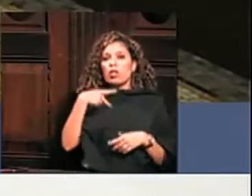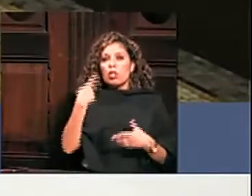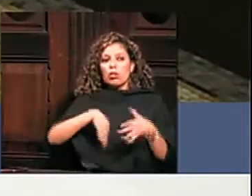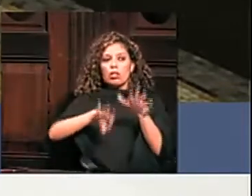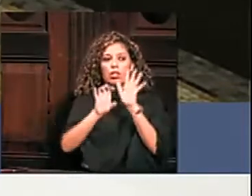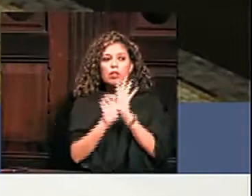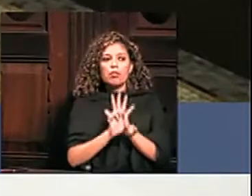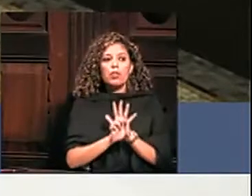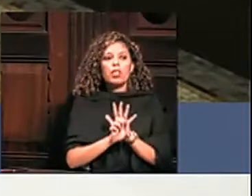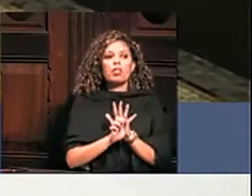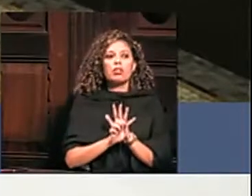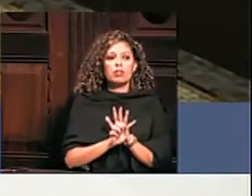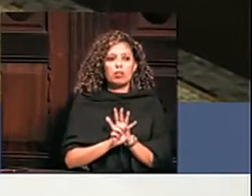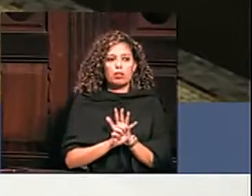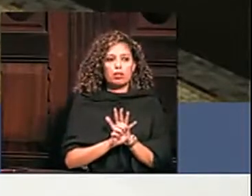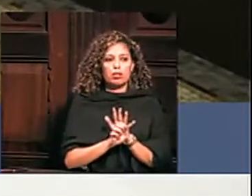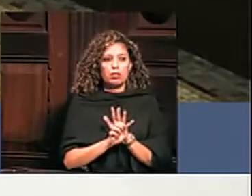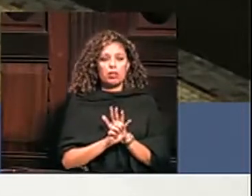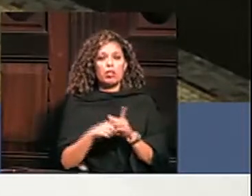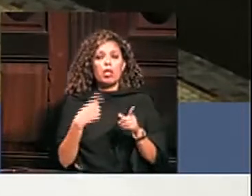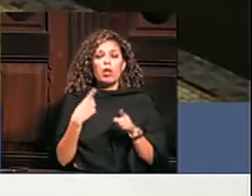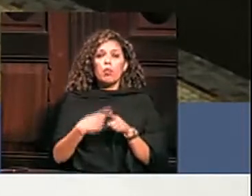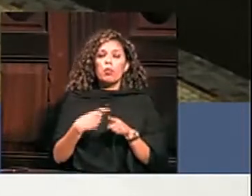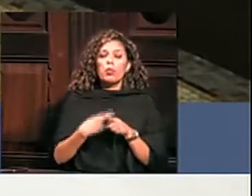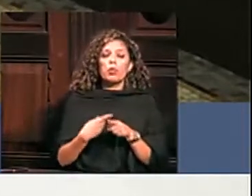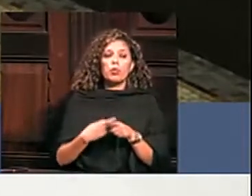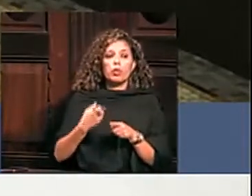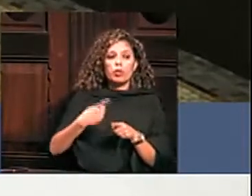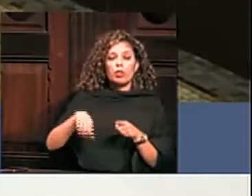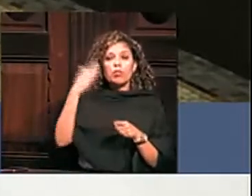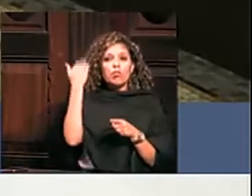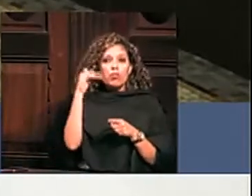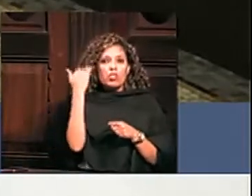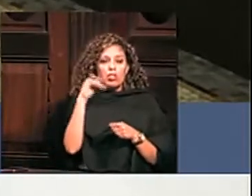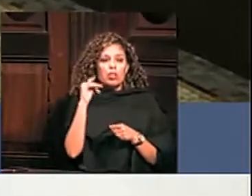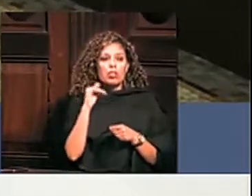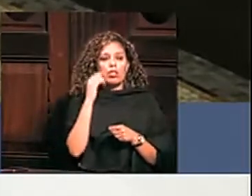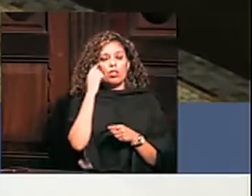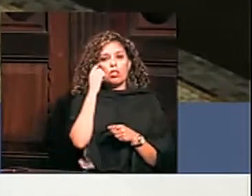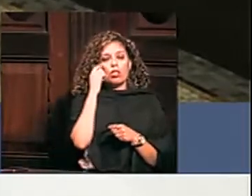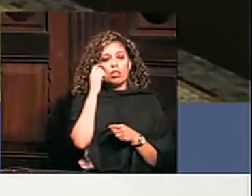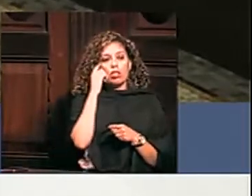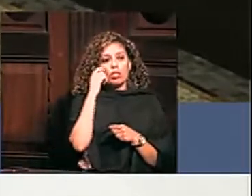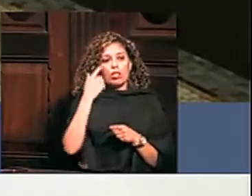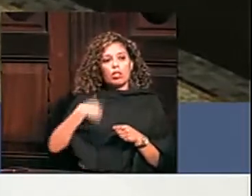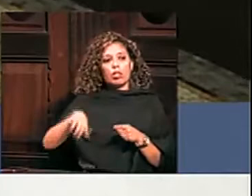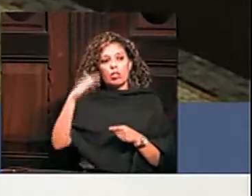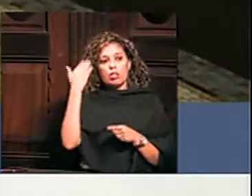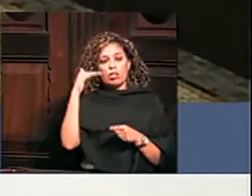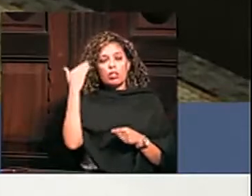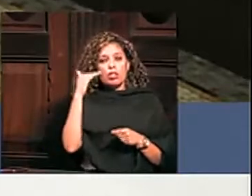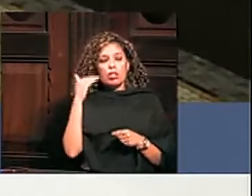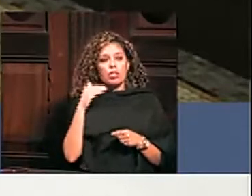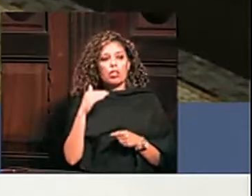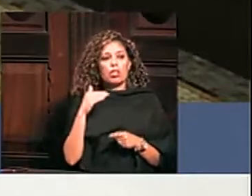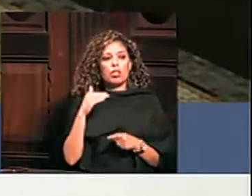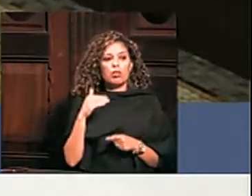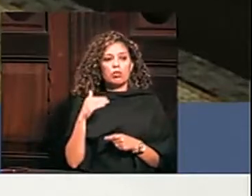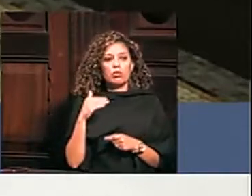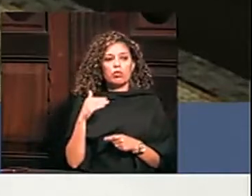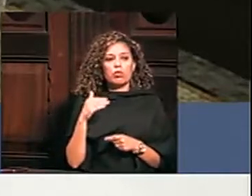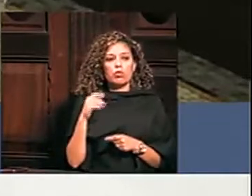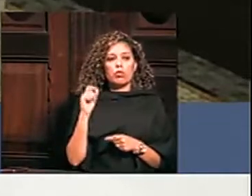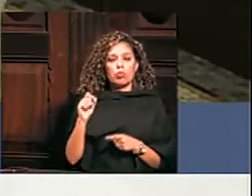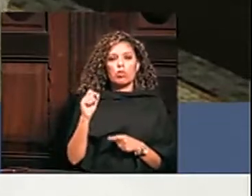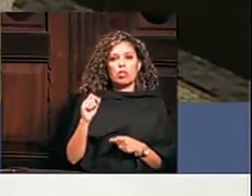ao projeto, até porque entendemos que era o momento certo, a partir do momento que o Executivo encaminha uma mensagem como essa para casa. Nós